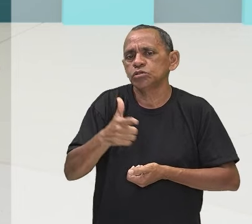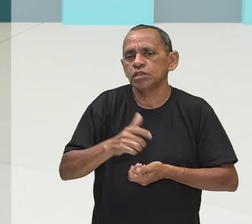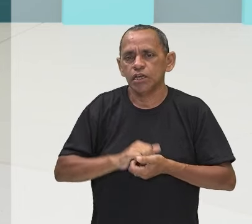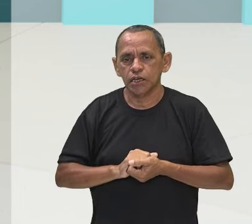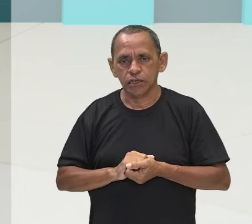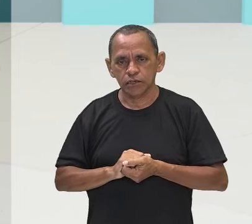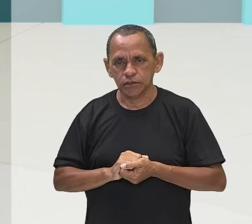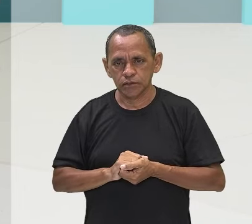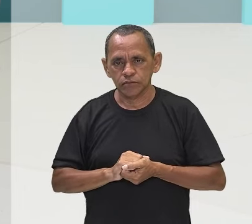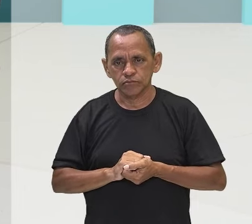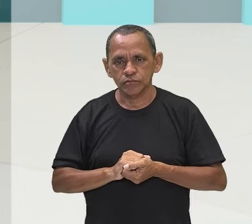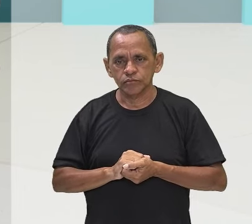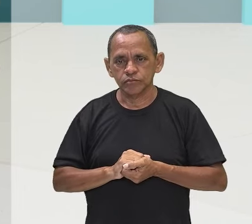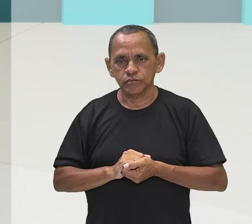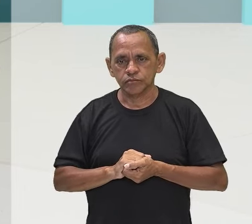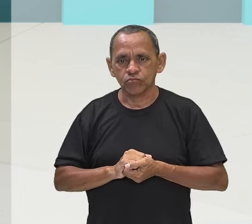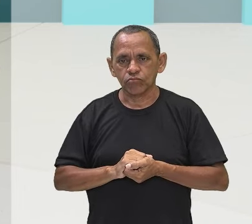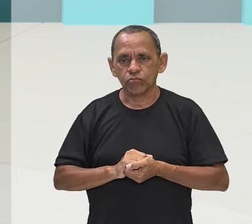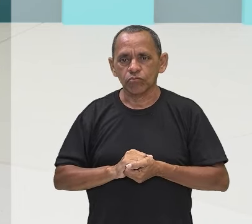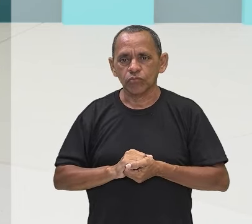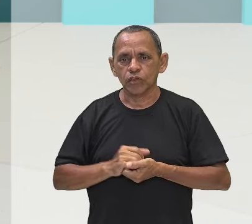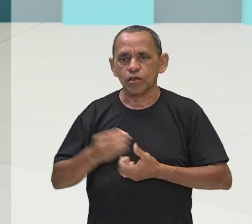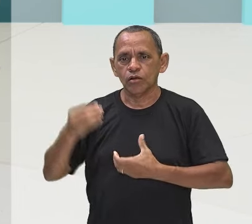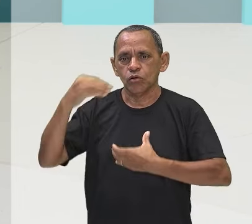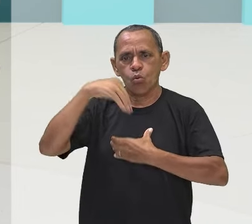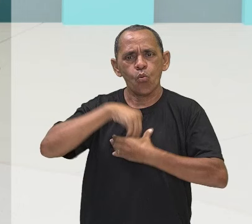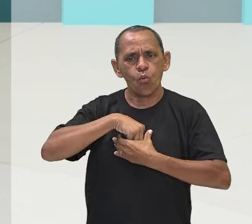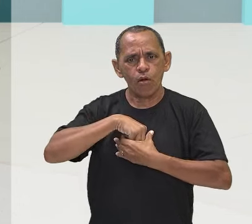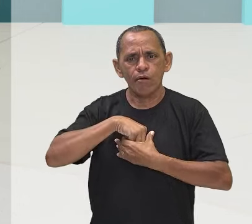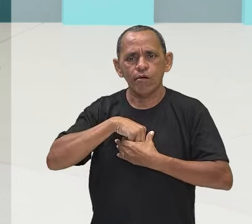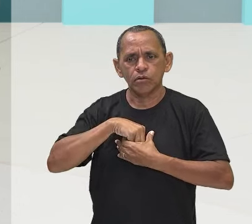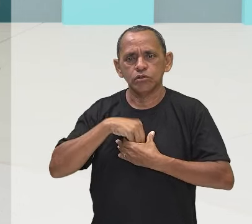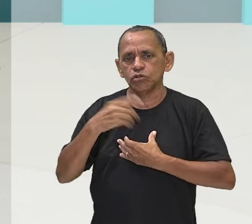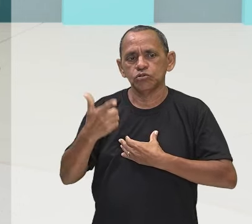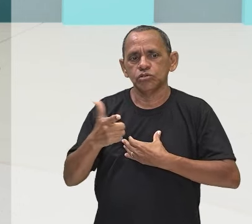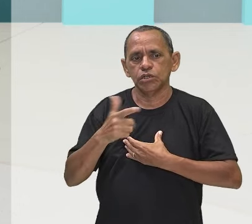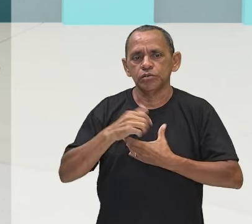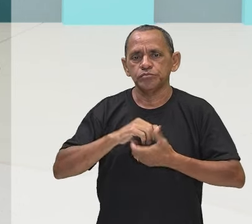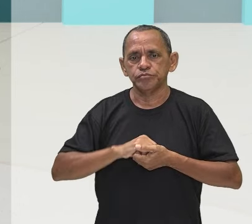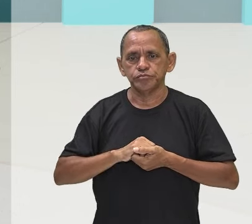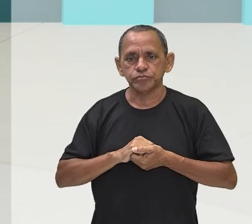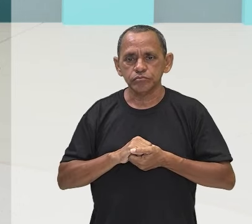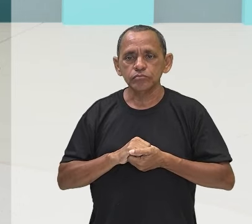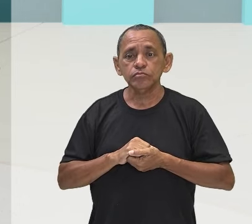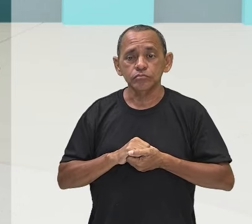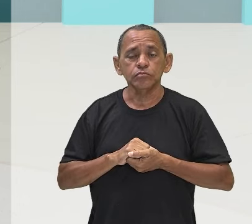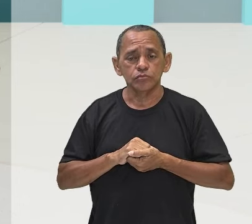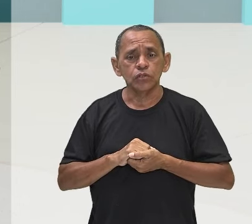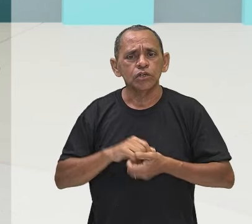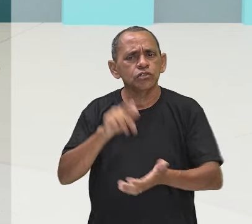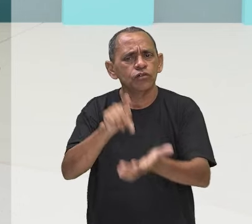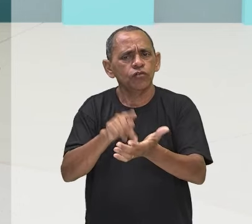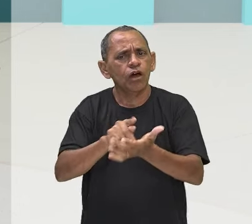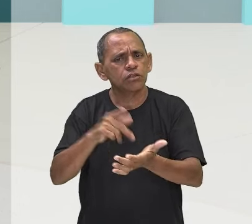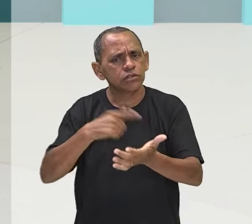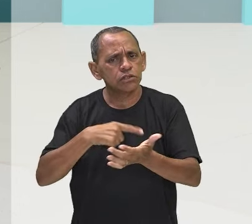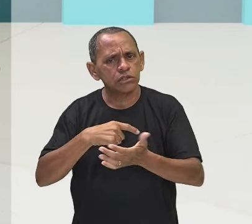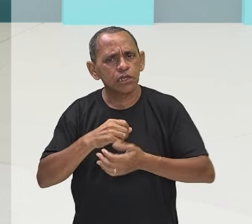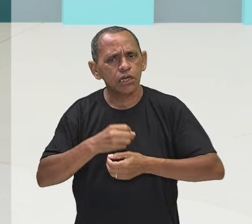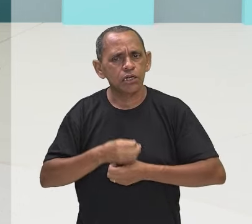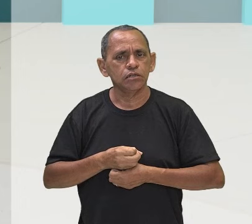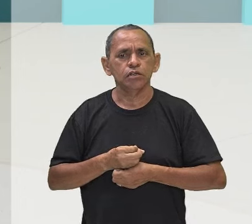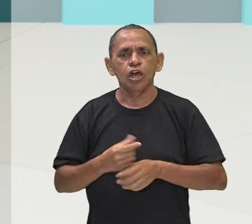ausência do eu. Eu não vou colocar as minhas percepções. Claro que a gente vai ter exaltação da tradição